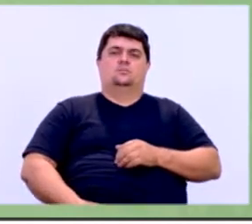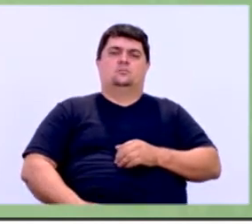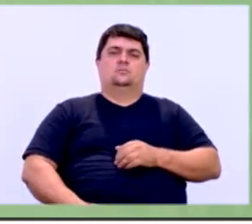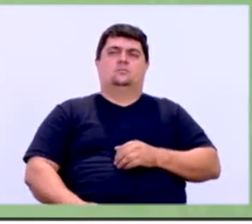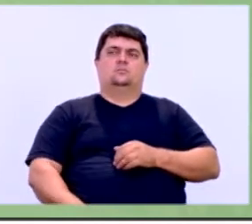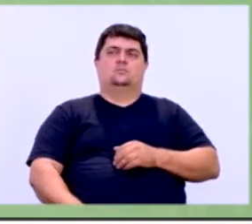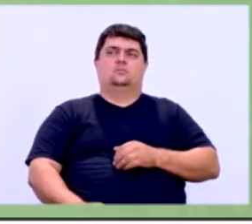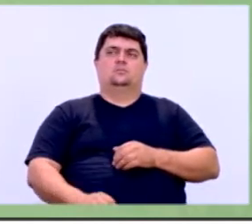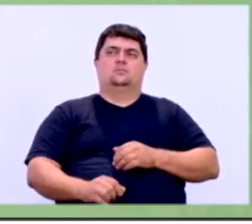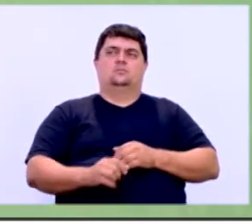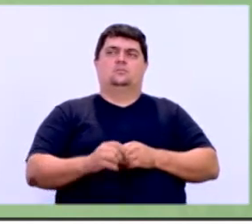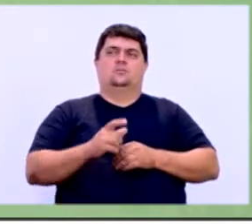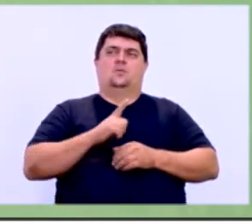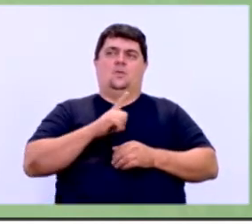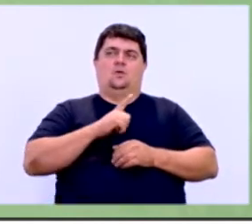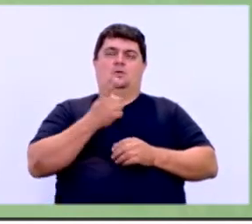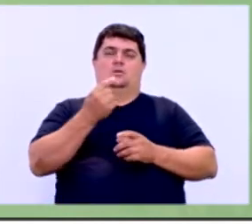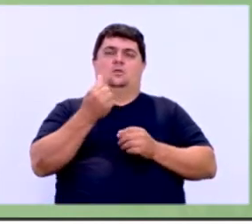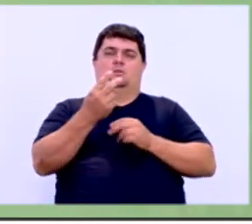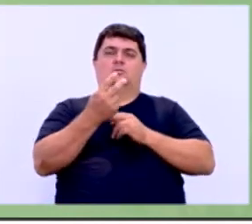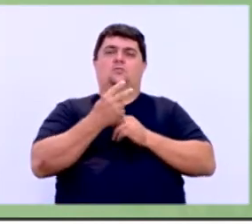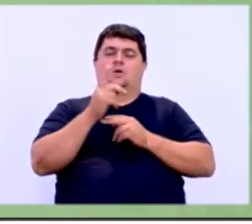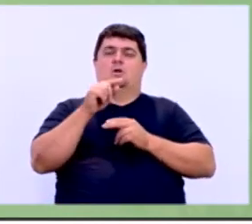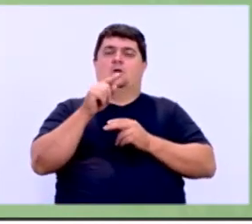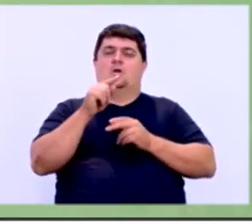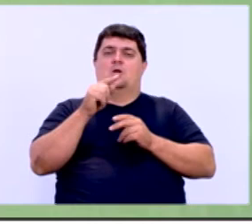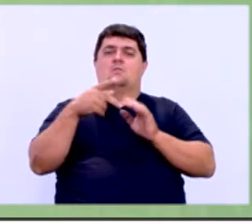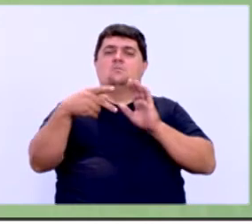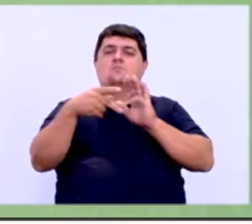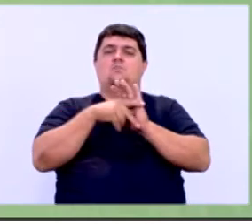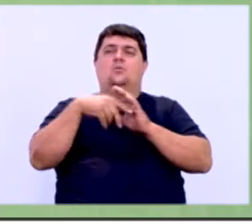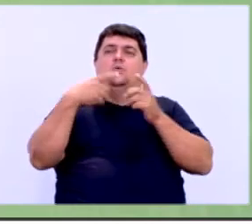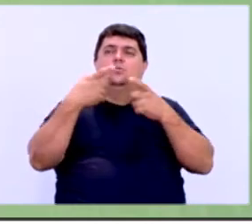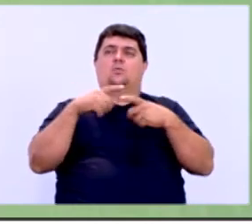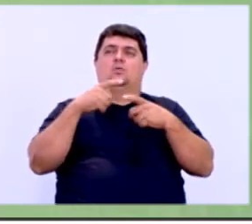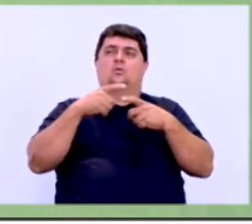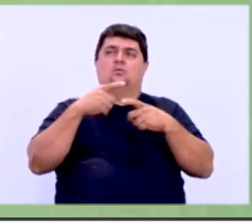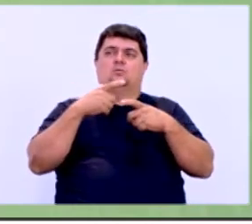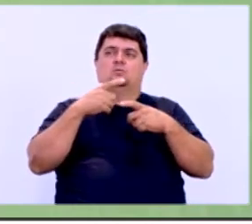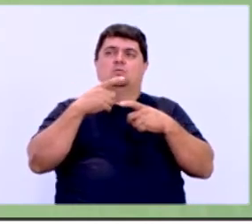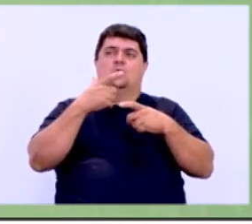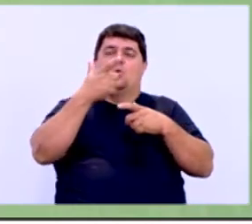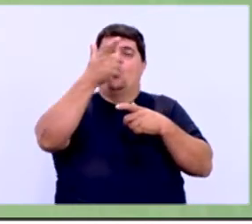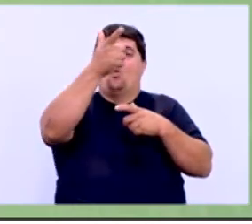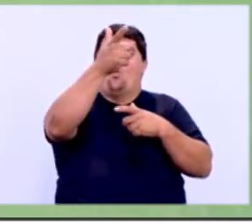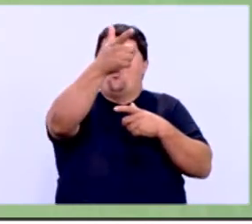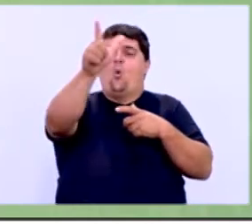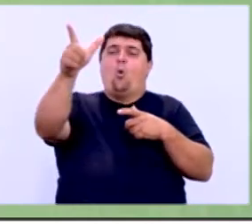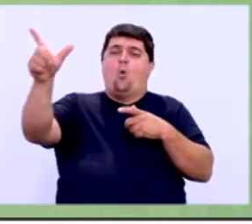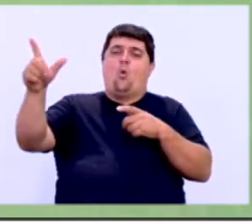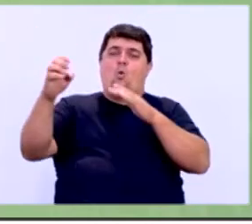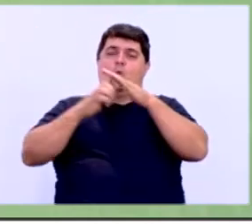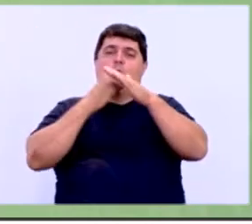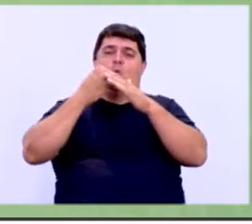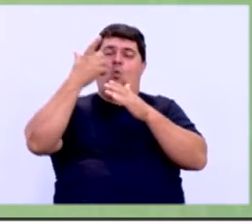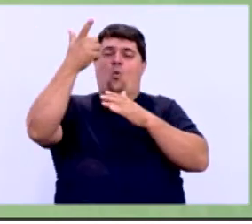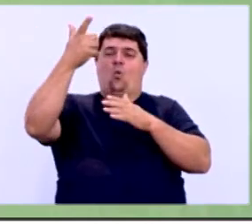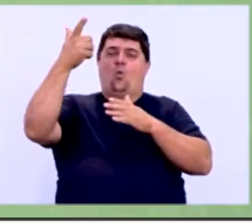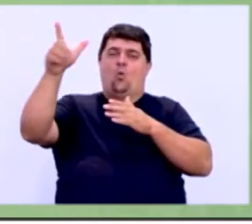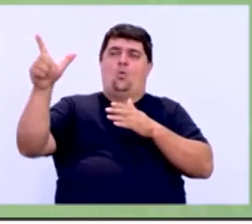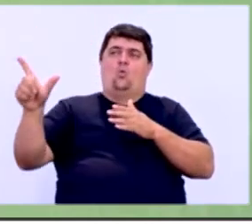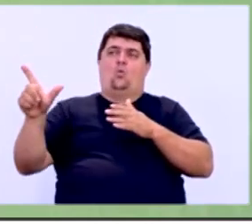A fonte externa de financiamento, elas são provenientes do ambiente externo, do